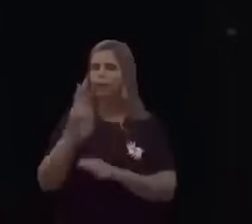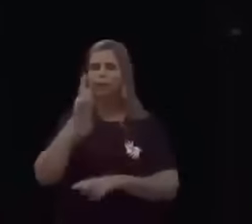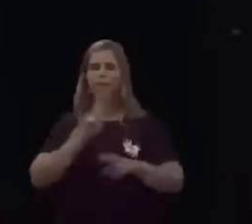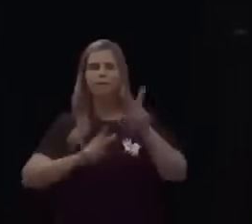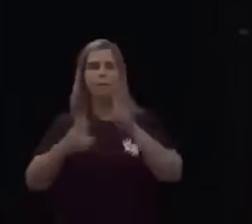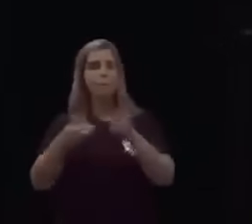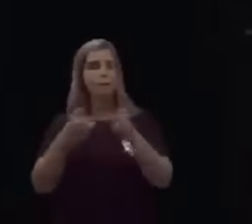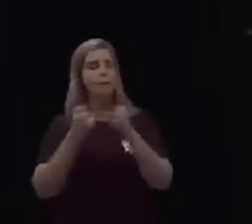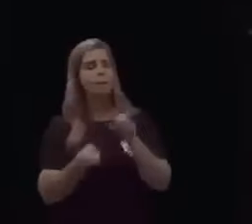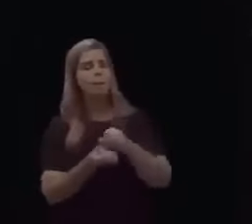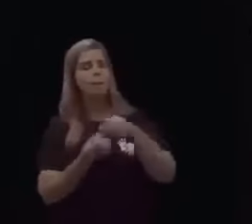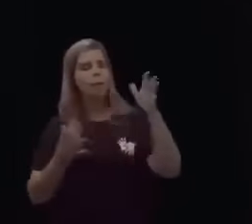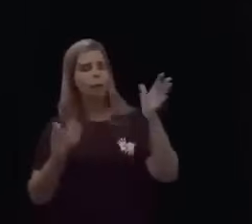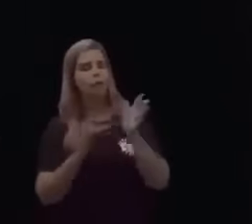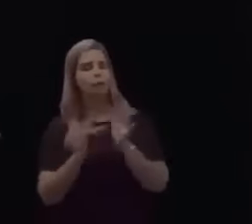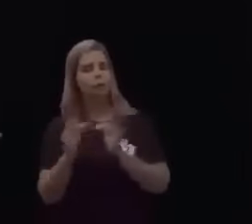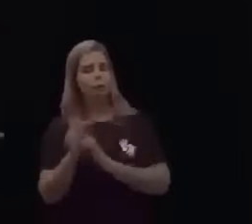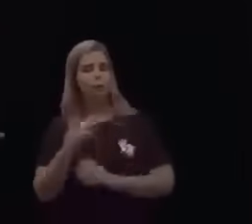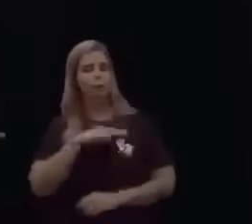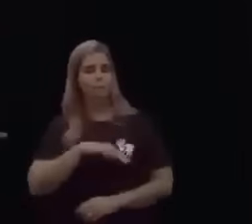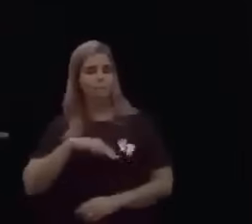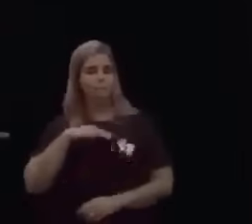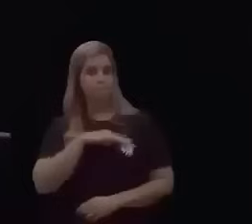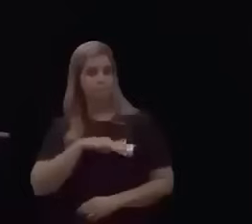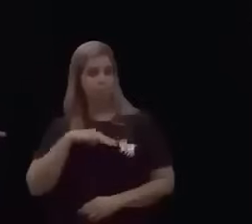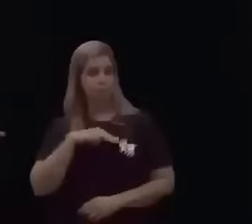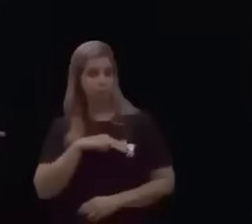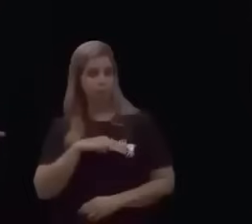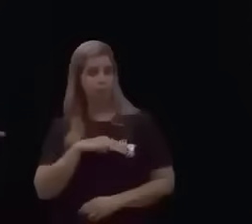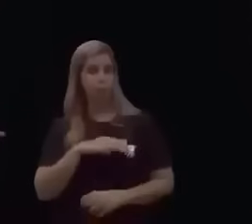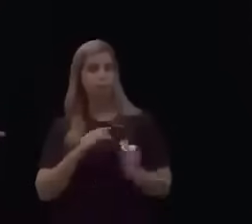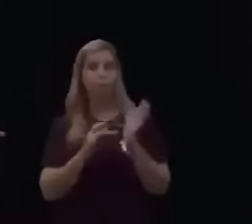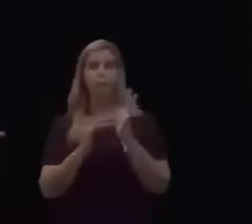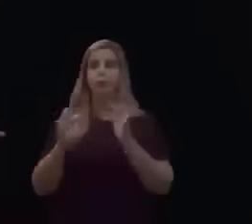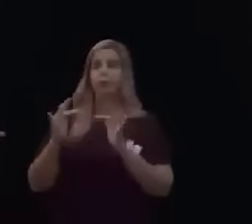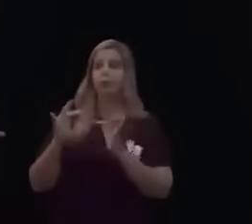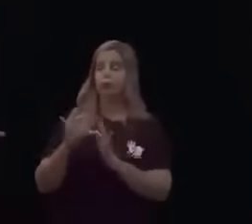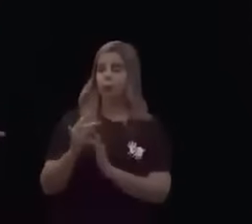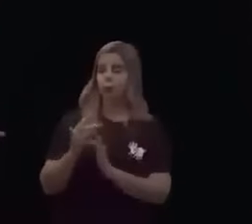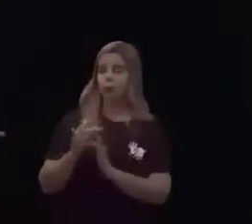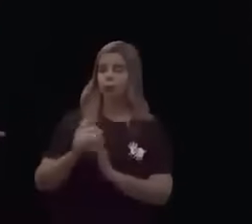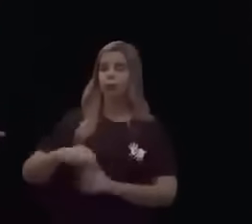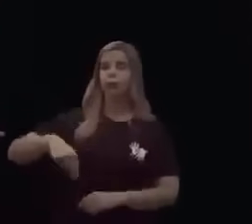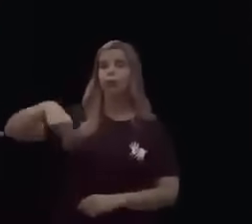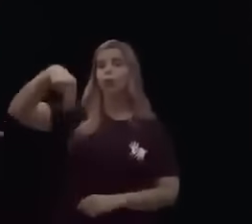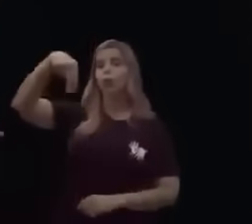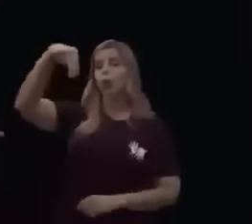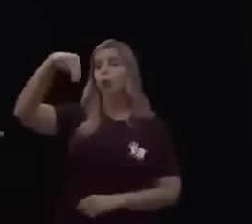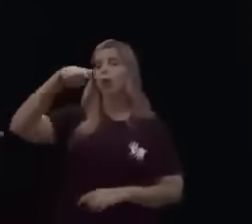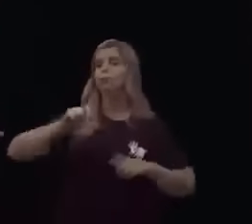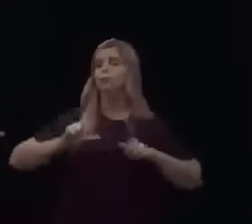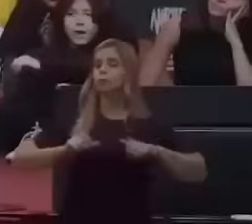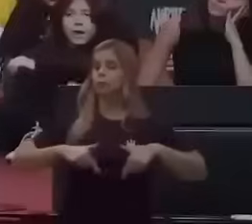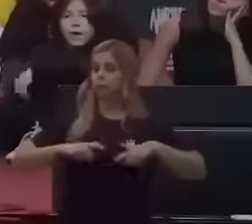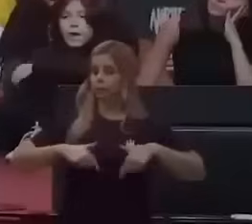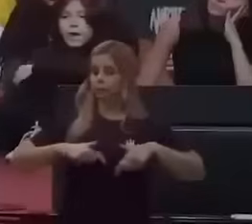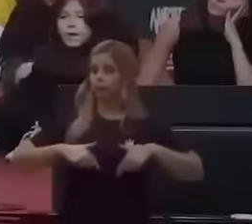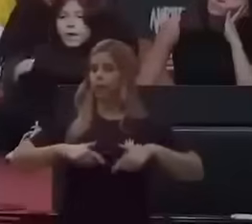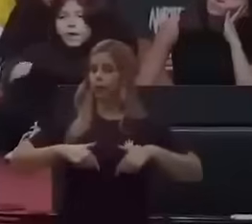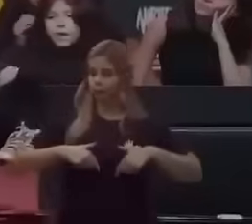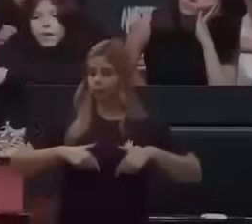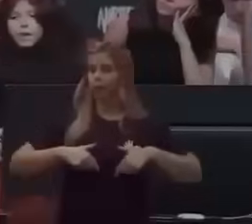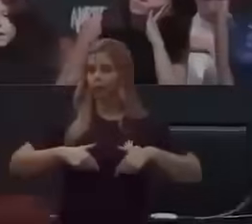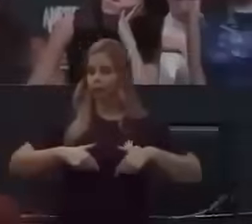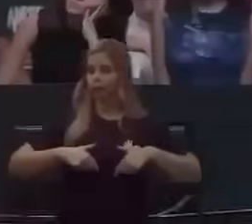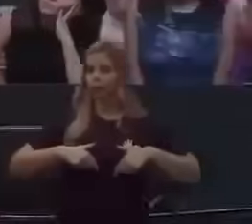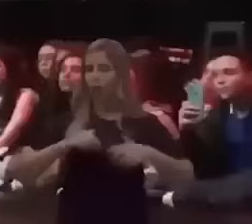lá em Mateus 16, que agora Jesus está lá no extremo norte de Israel, lá nas fraldas do Monte Hermon, lá em Bânias, onde